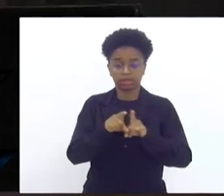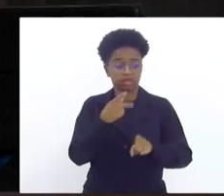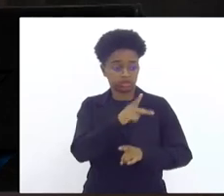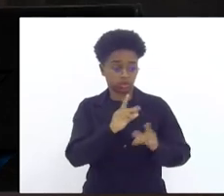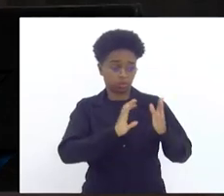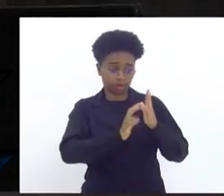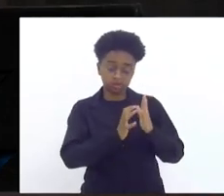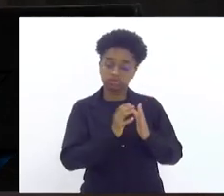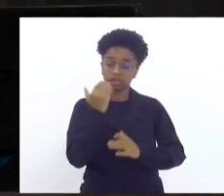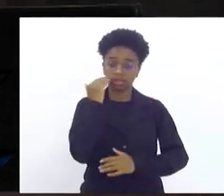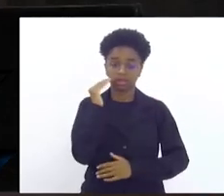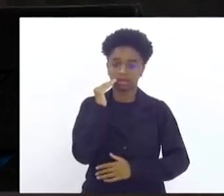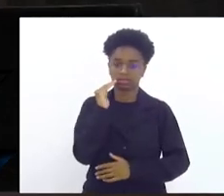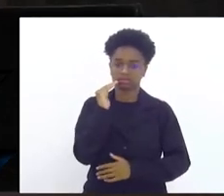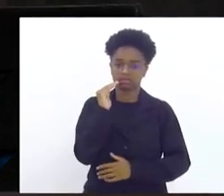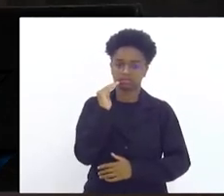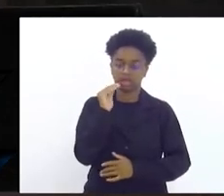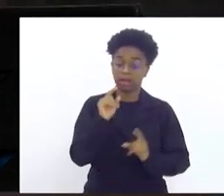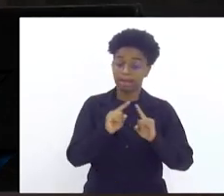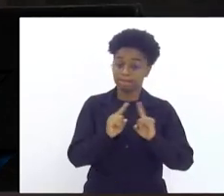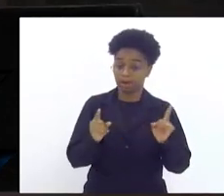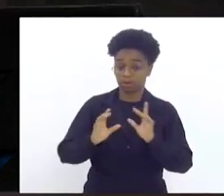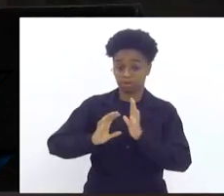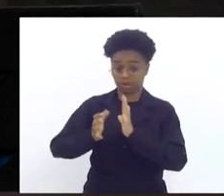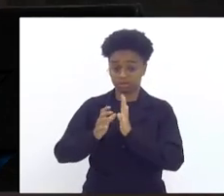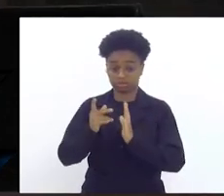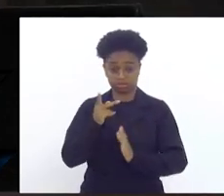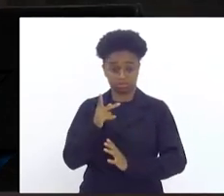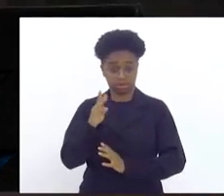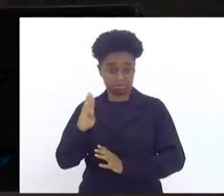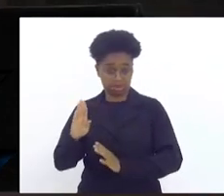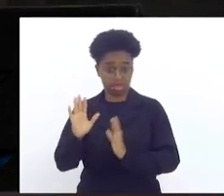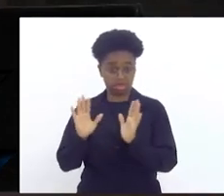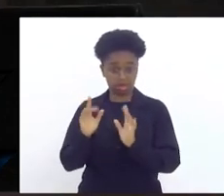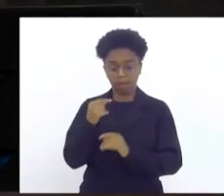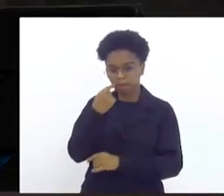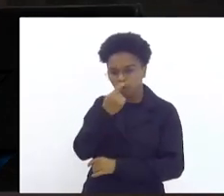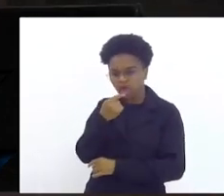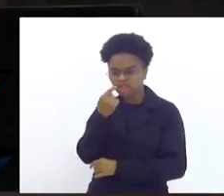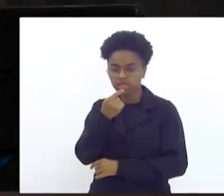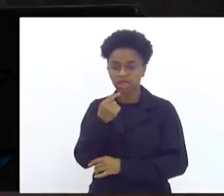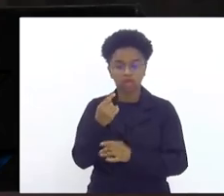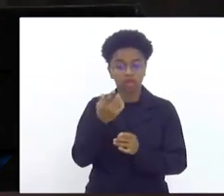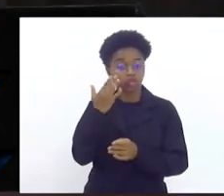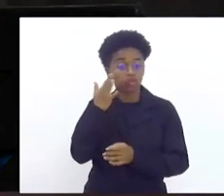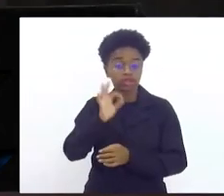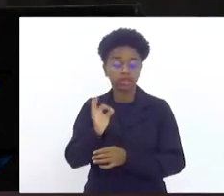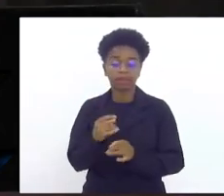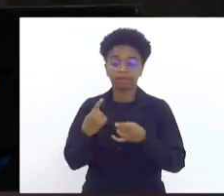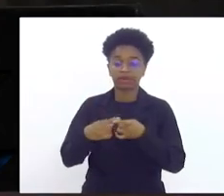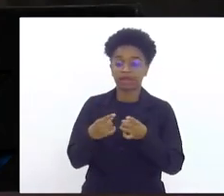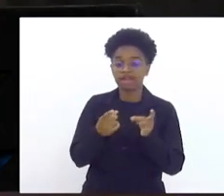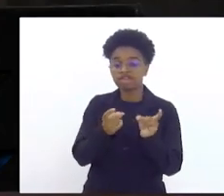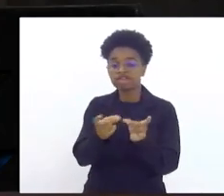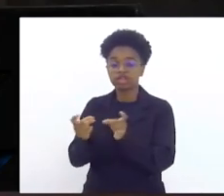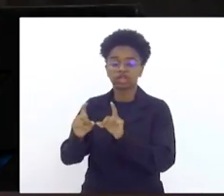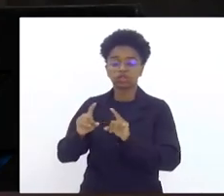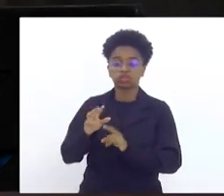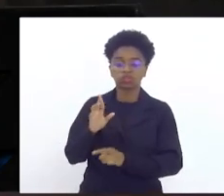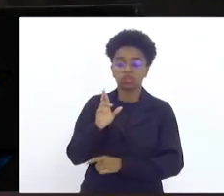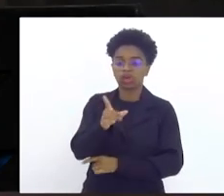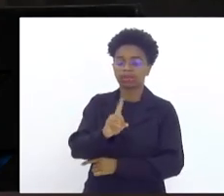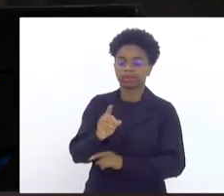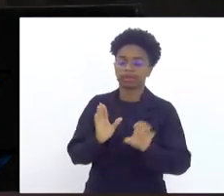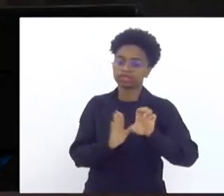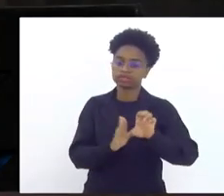entende isso agora o partido da boquinha não entende isso porque se vendeu deixou de representar a esquerda legítima